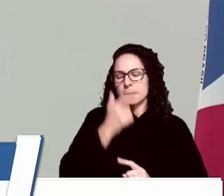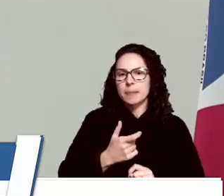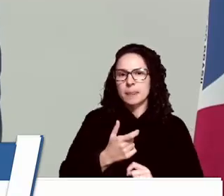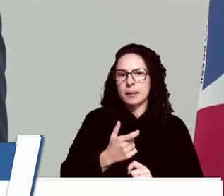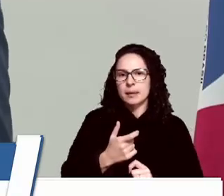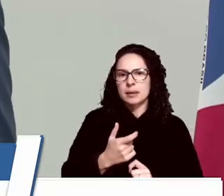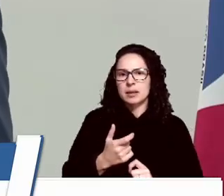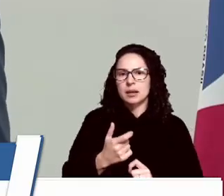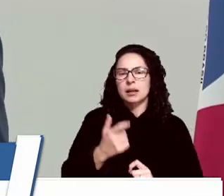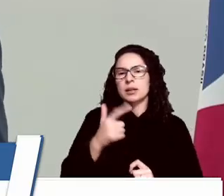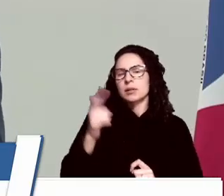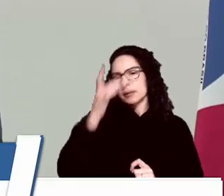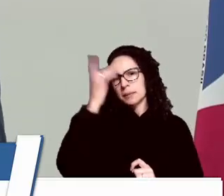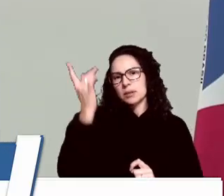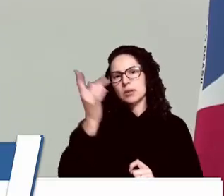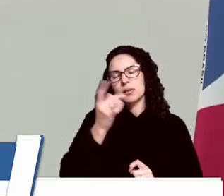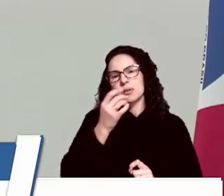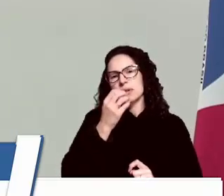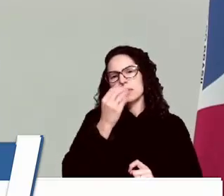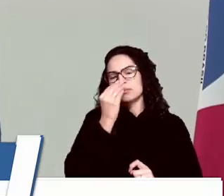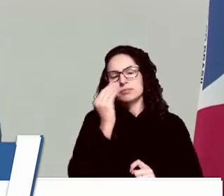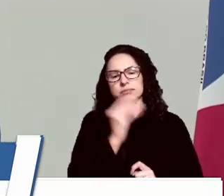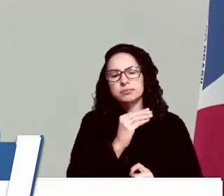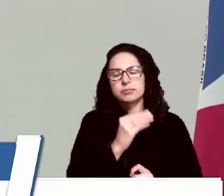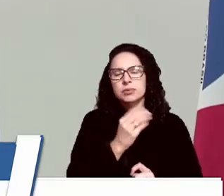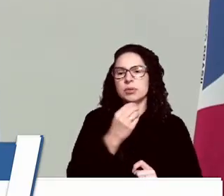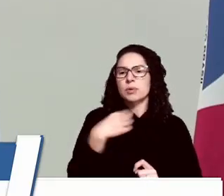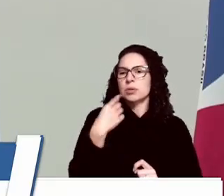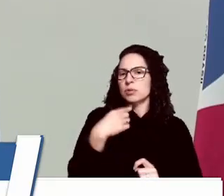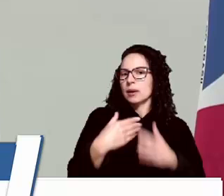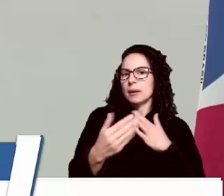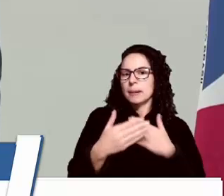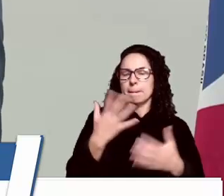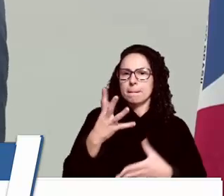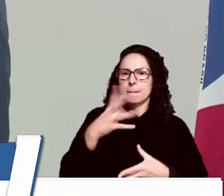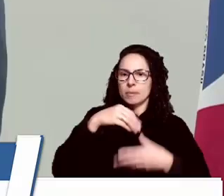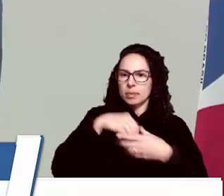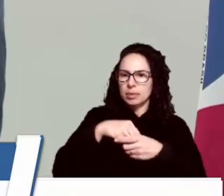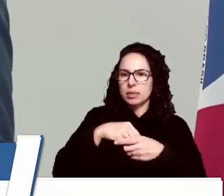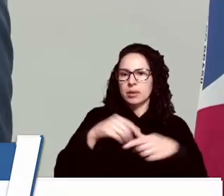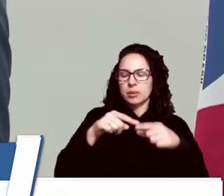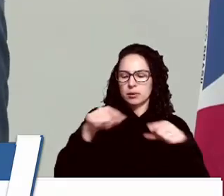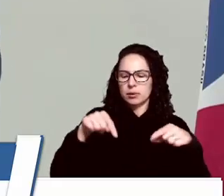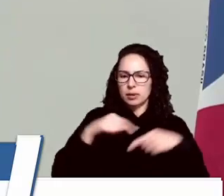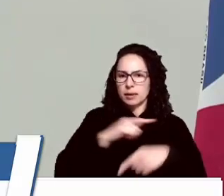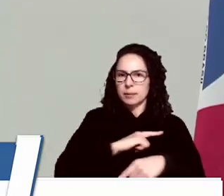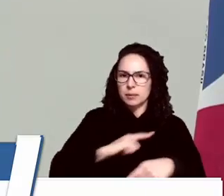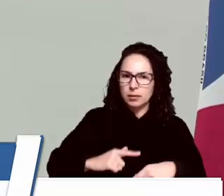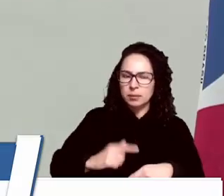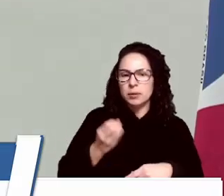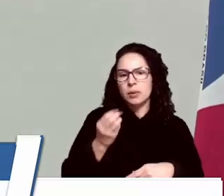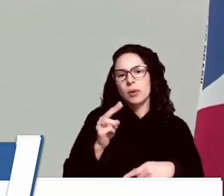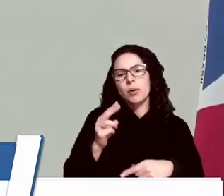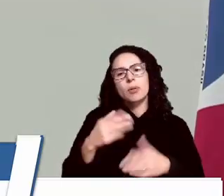ninguém desafore um advogado, seja dentro de alguma repartição pública, seja onde for.